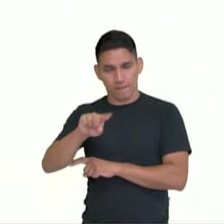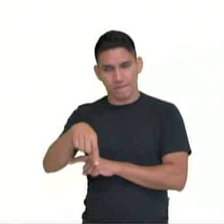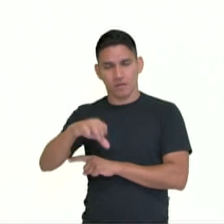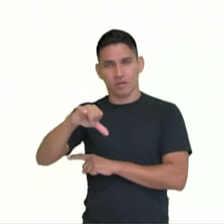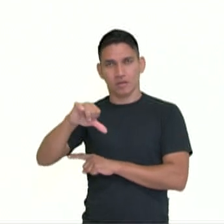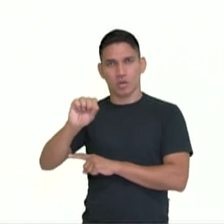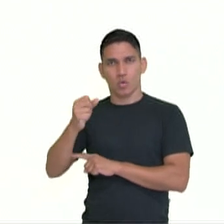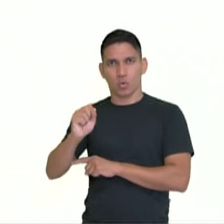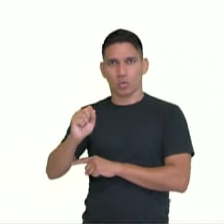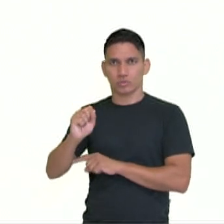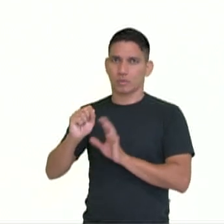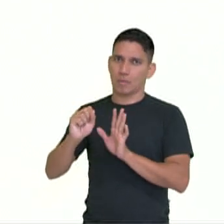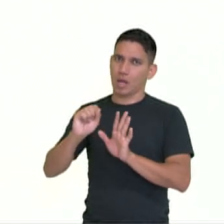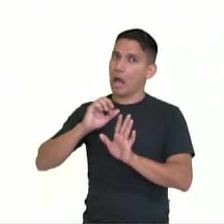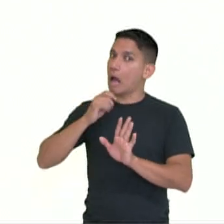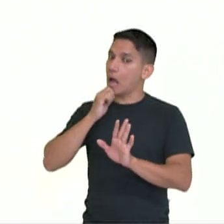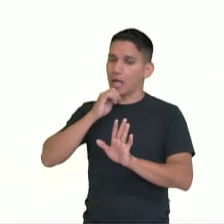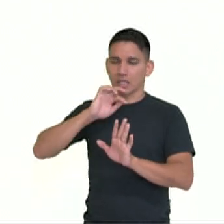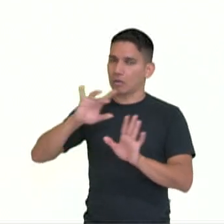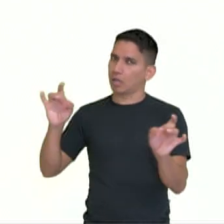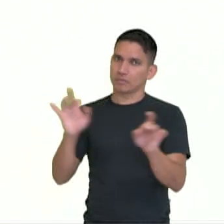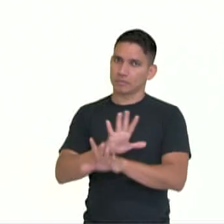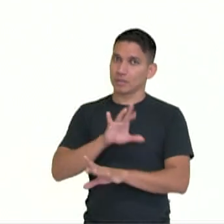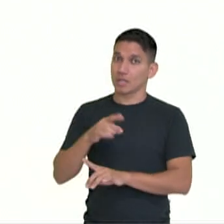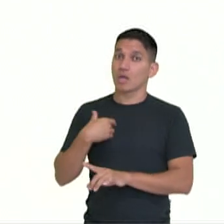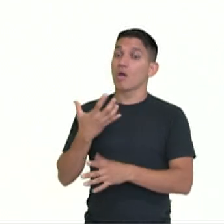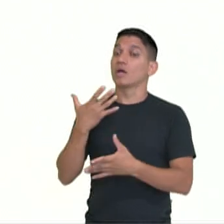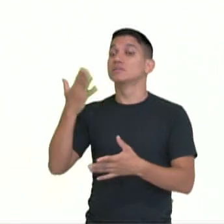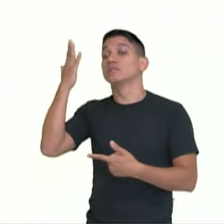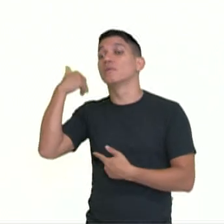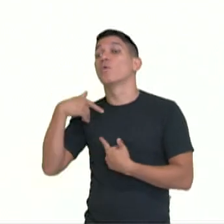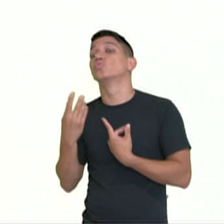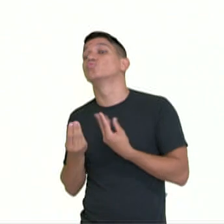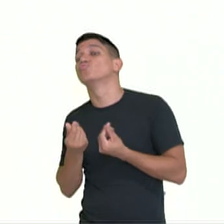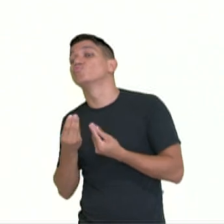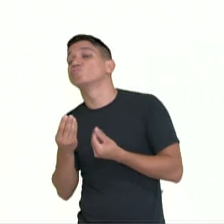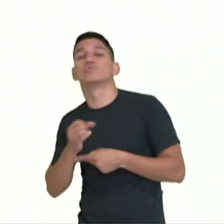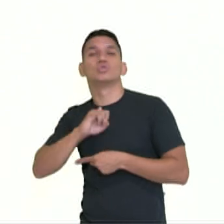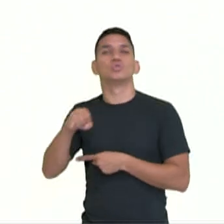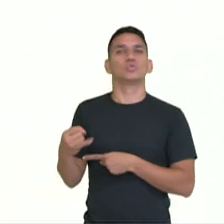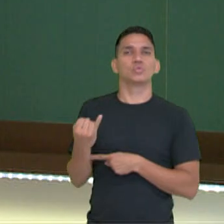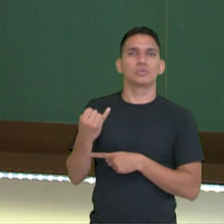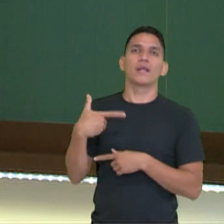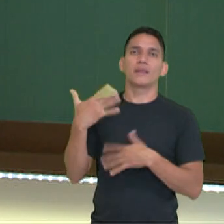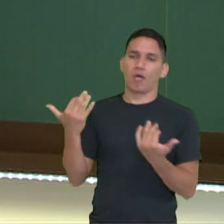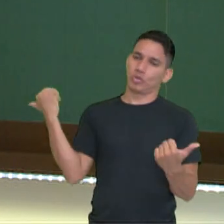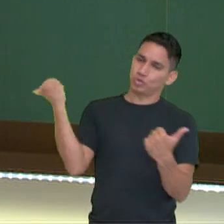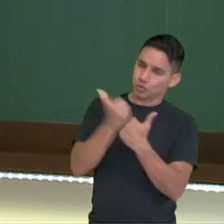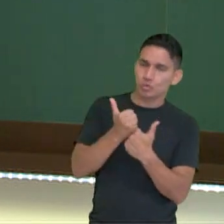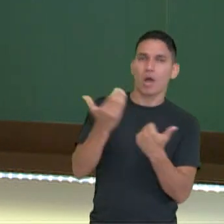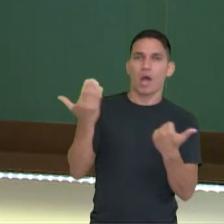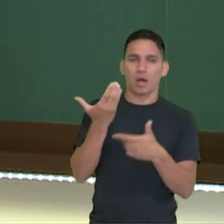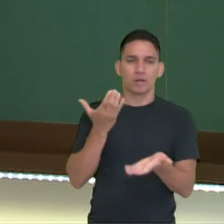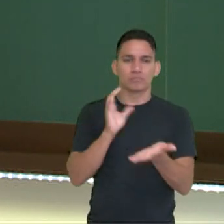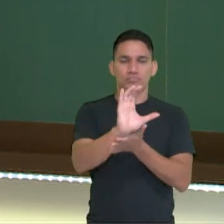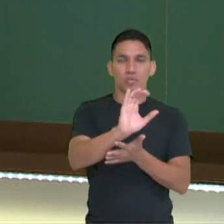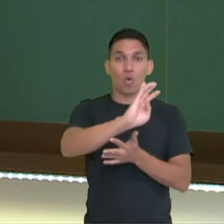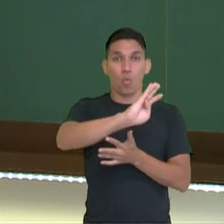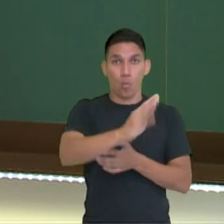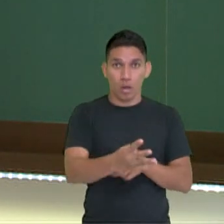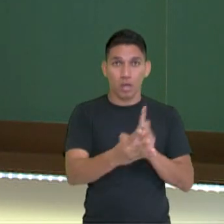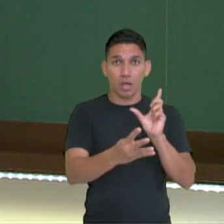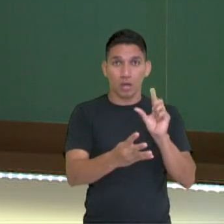4.875,98. Mas não é este valor que eu quero saber qual é o juro. Então, eu vou substituir aqui o capital de 4.000